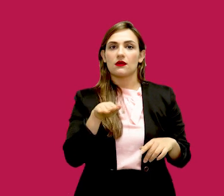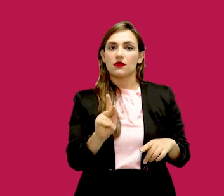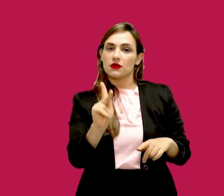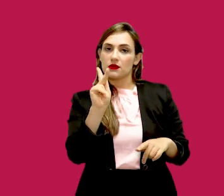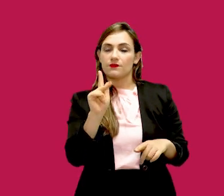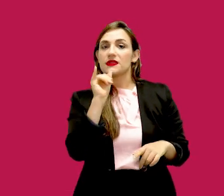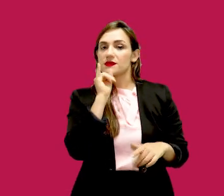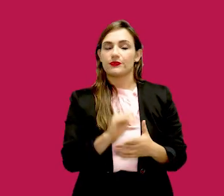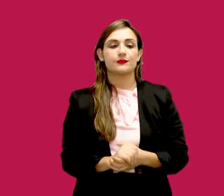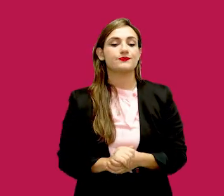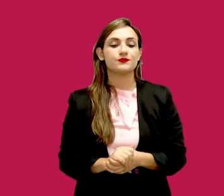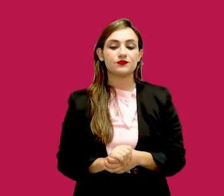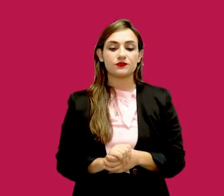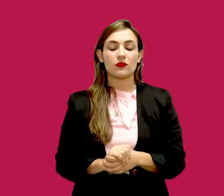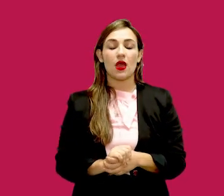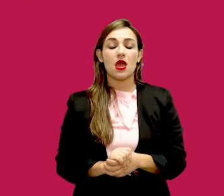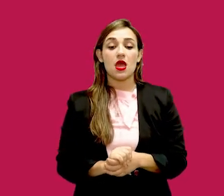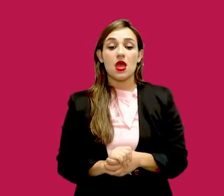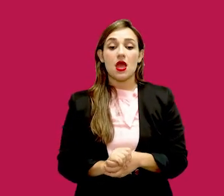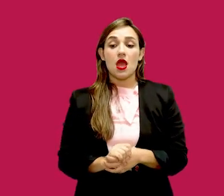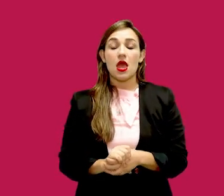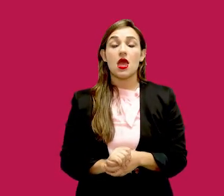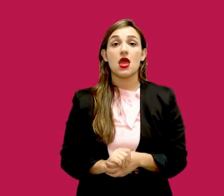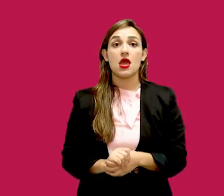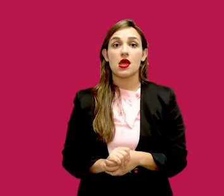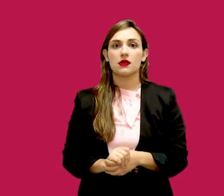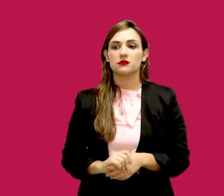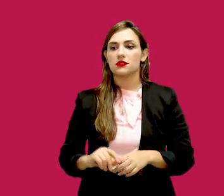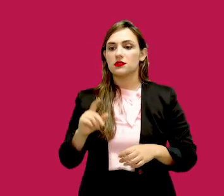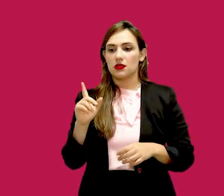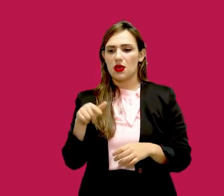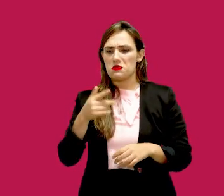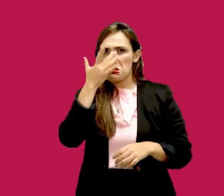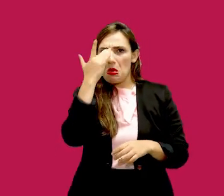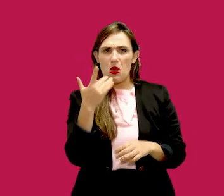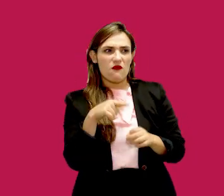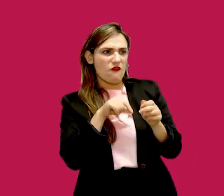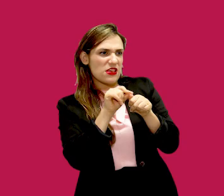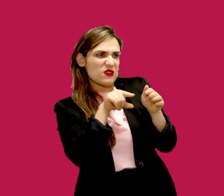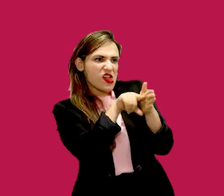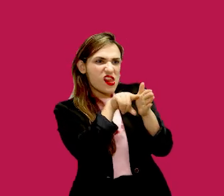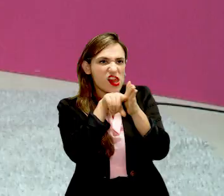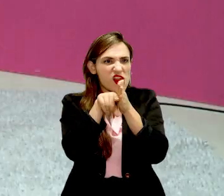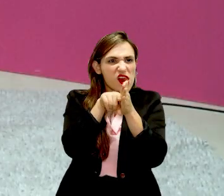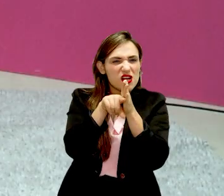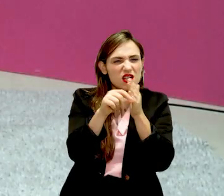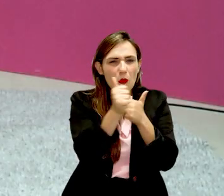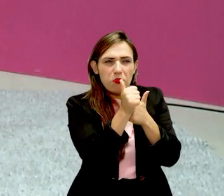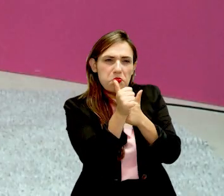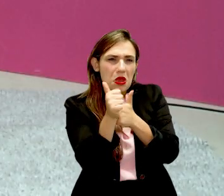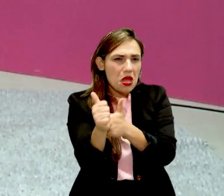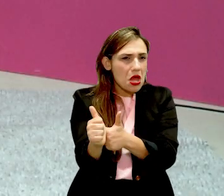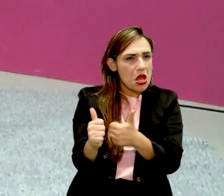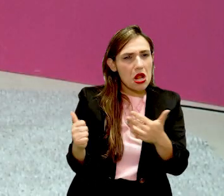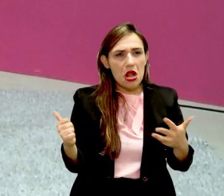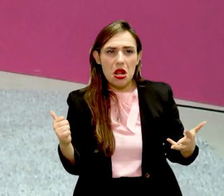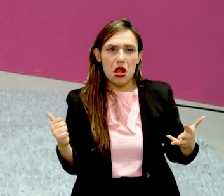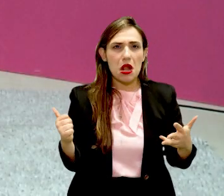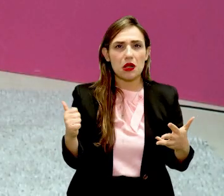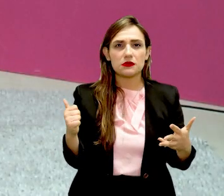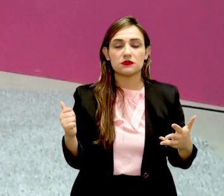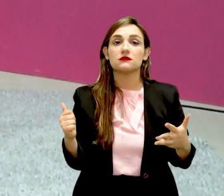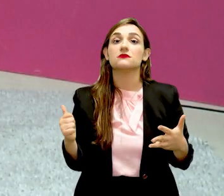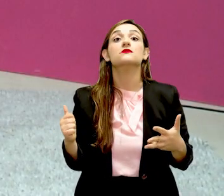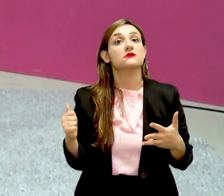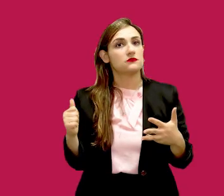e das dificuldades de se investigar um crime, né, através desse meio, em que